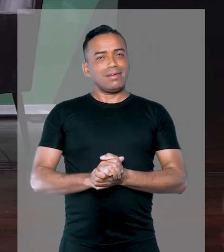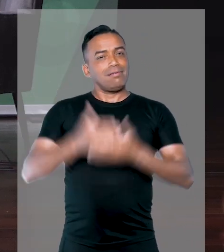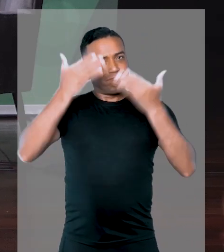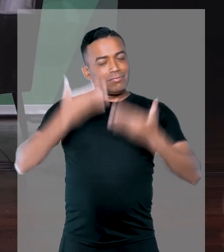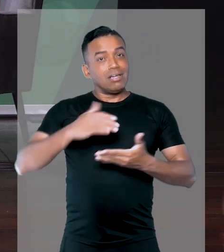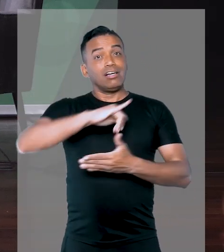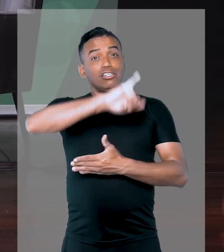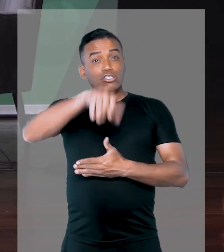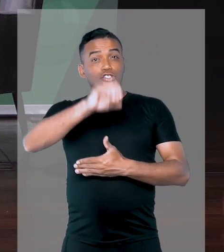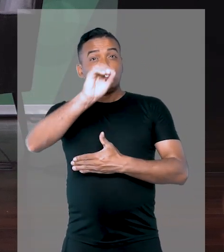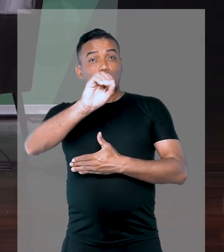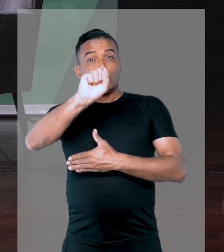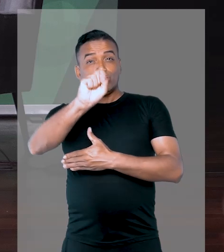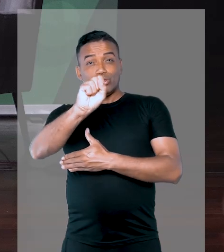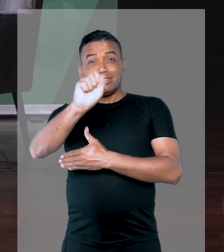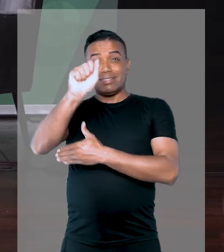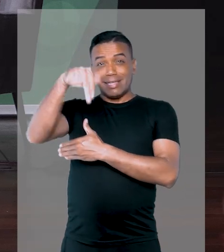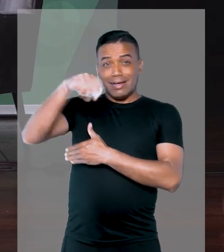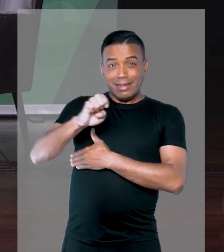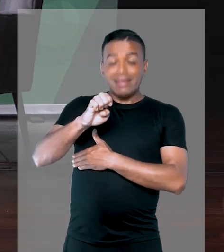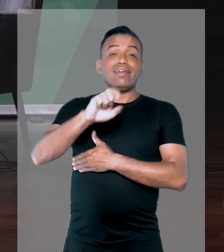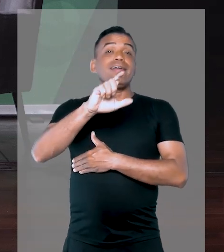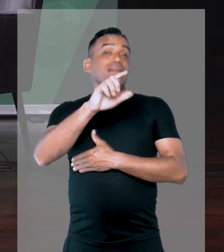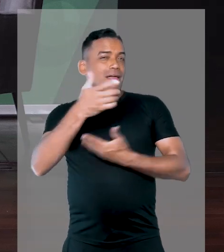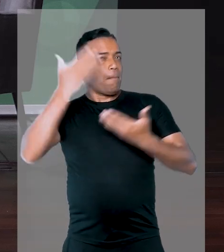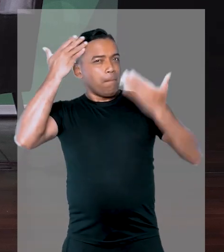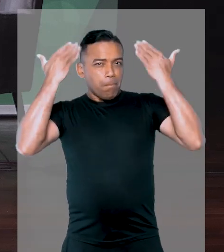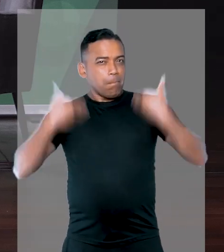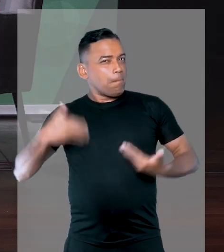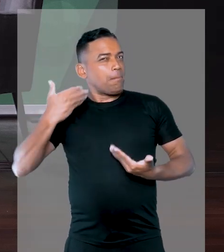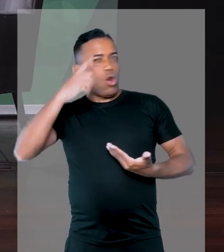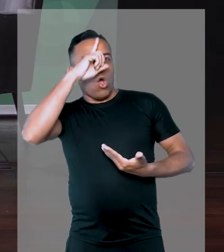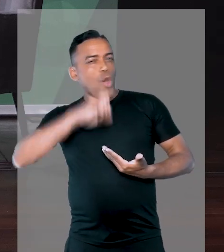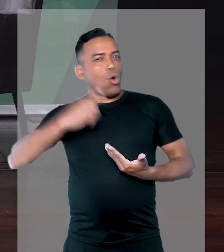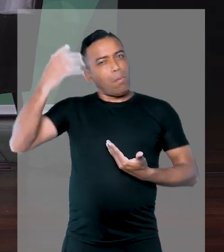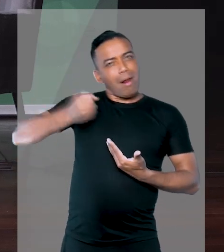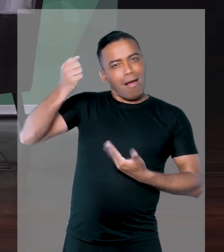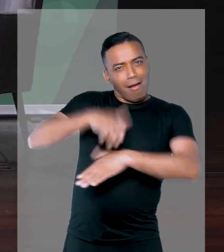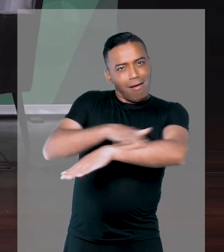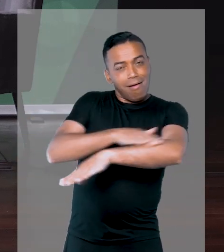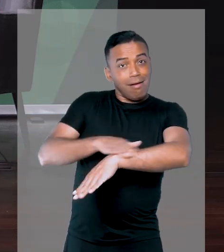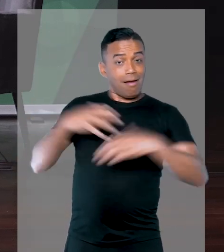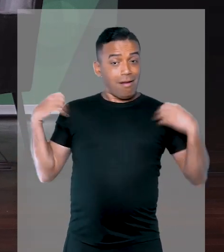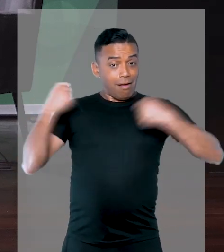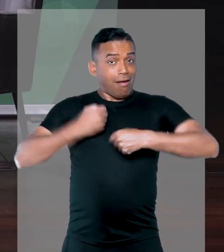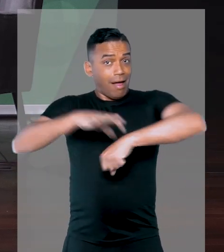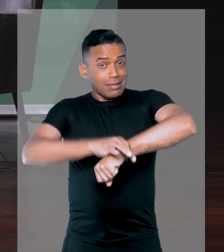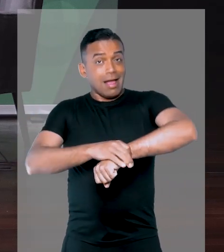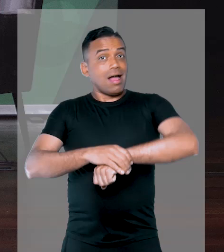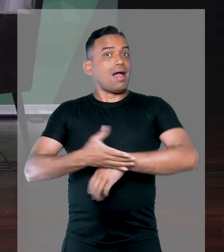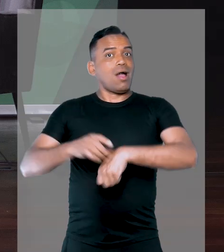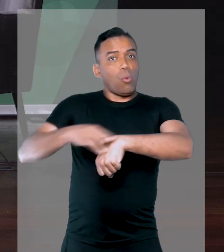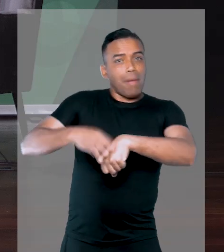Eu sou Josane Faleiro, sou uma mulher branca, de cabelos loiros, longos. Estou usando um casaco marrom, uma blusa